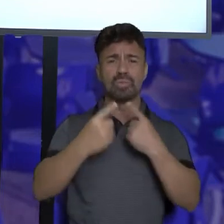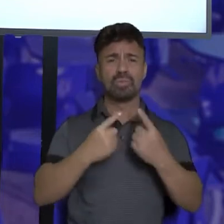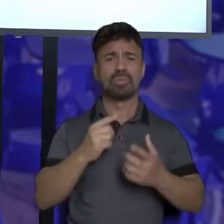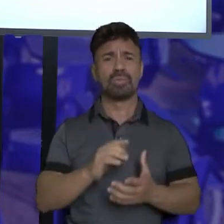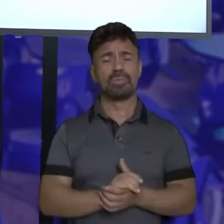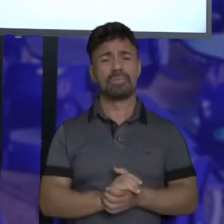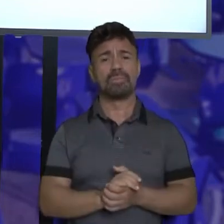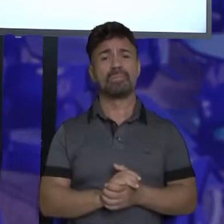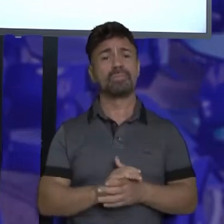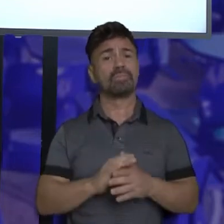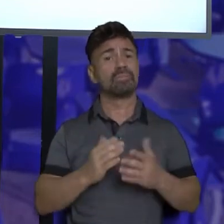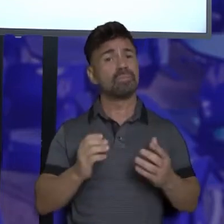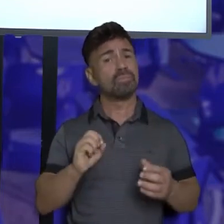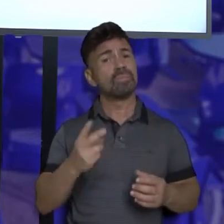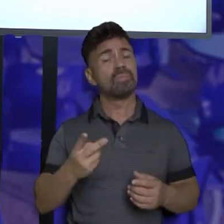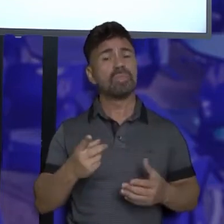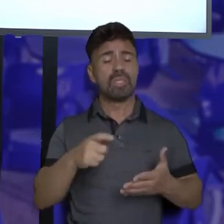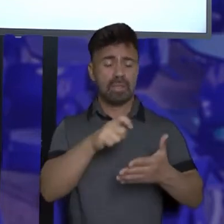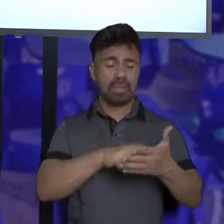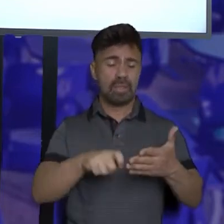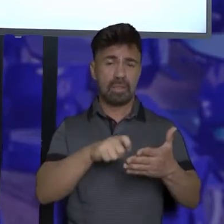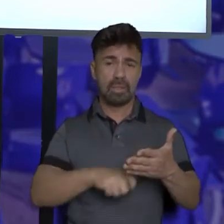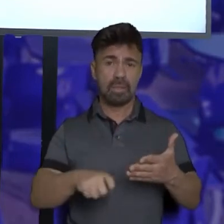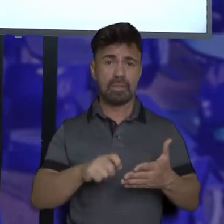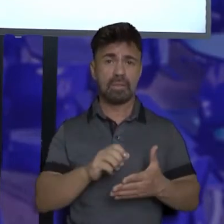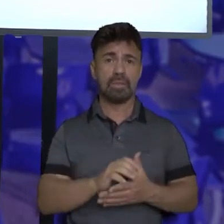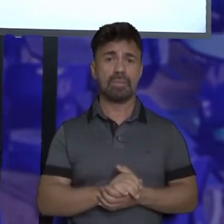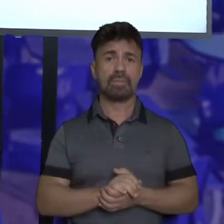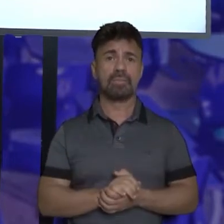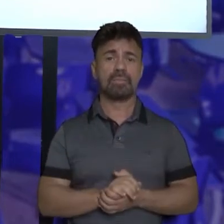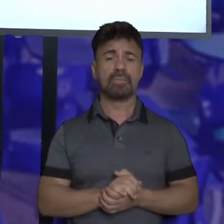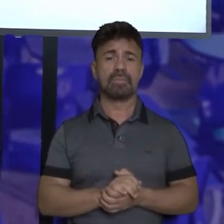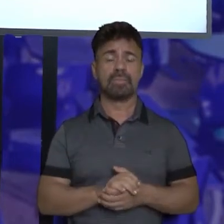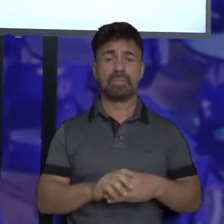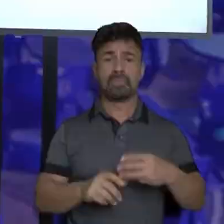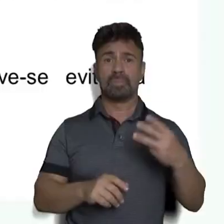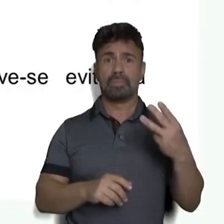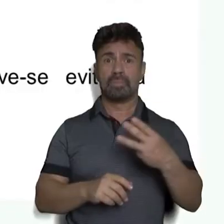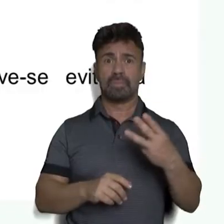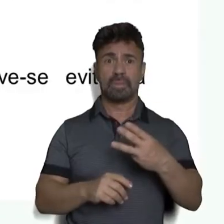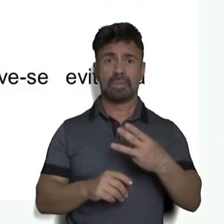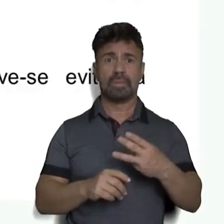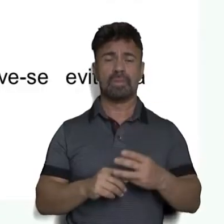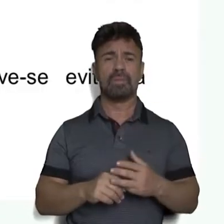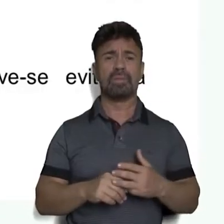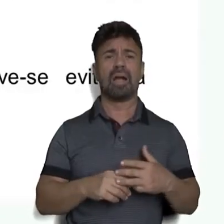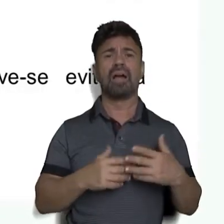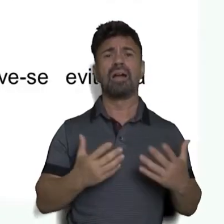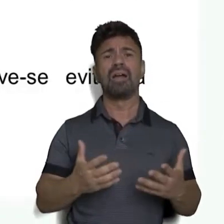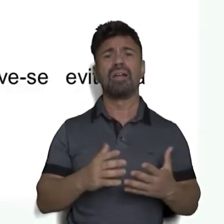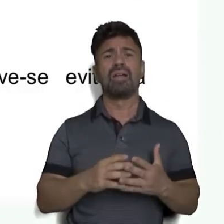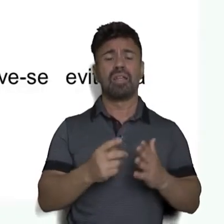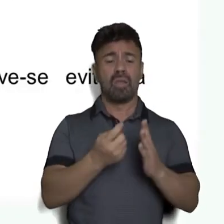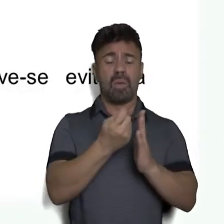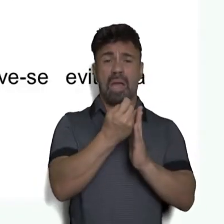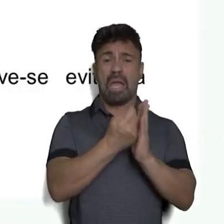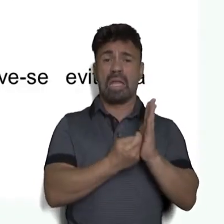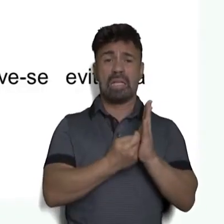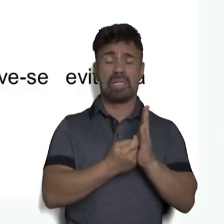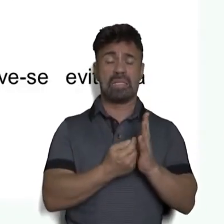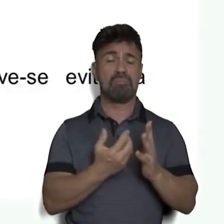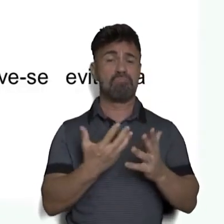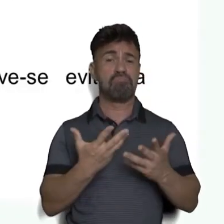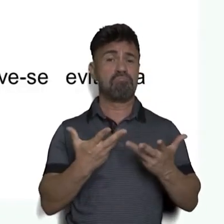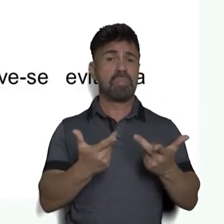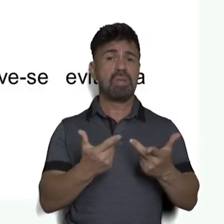Ou, nesse caso, que você está escrevendo. Terceira dica. Não adianta uma redação ser brilhante,